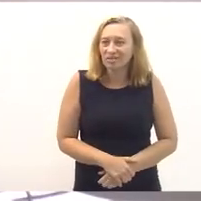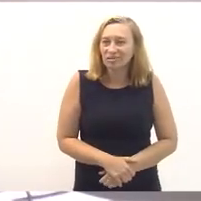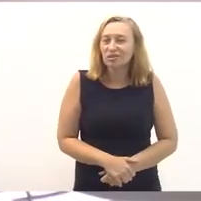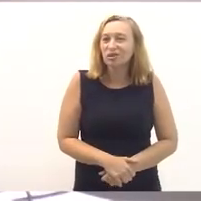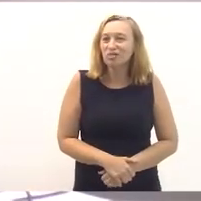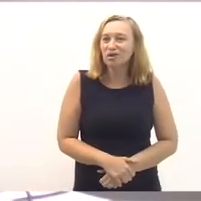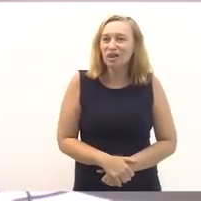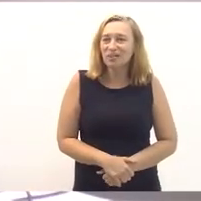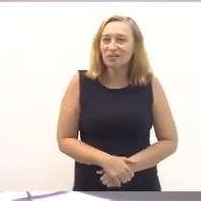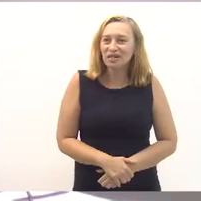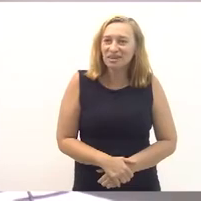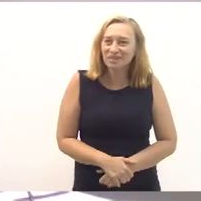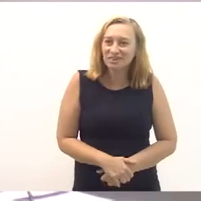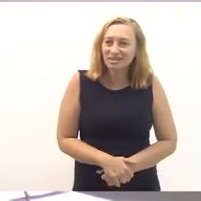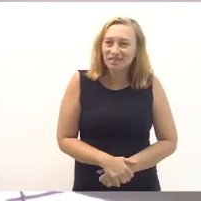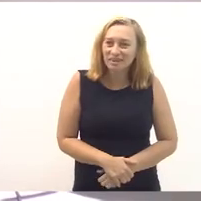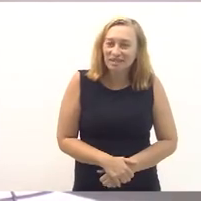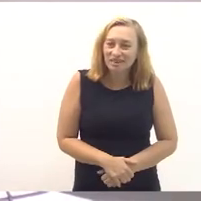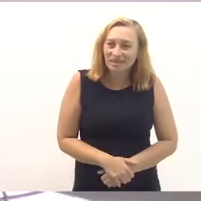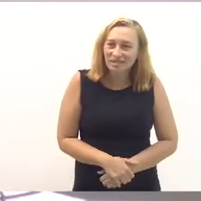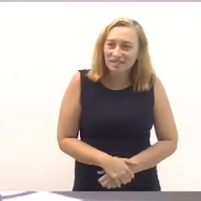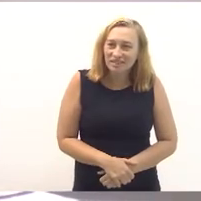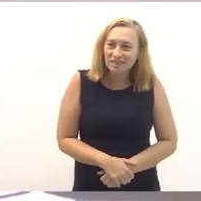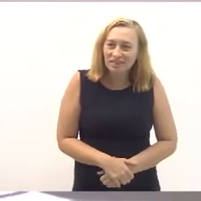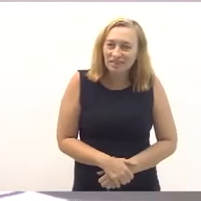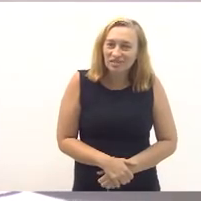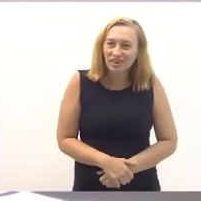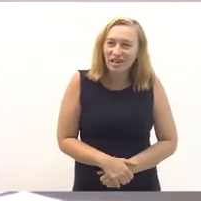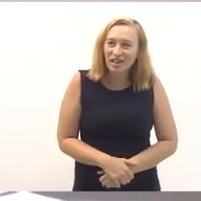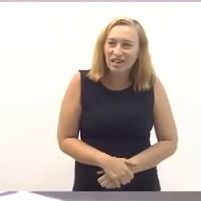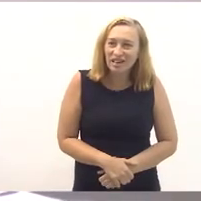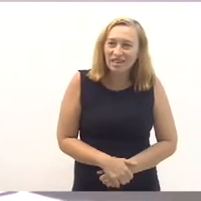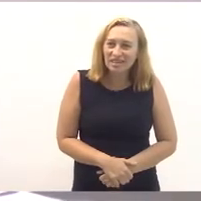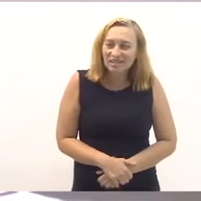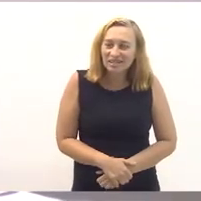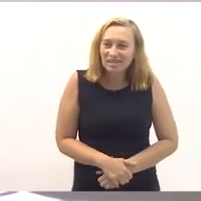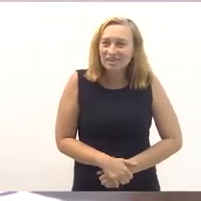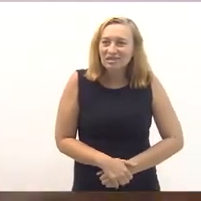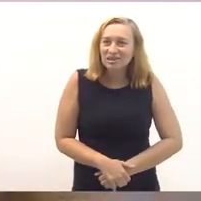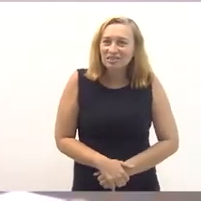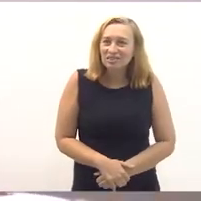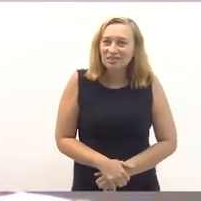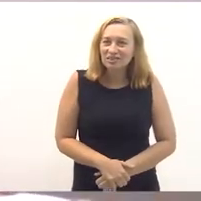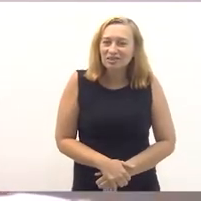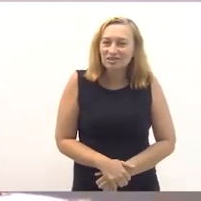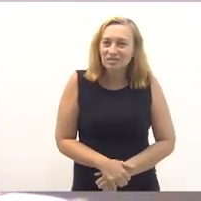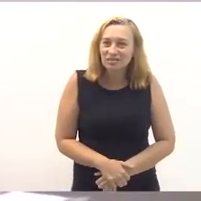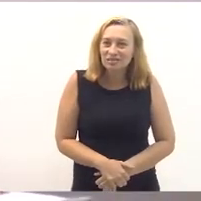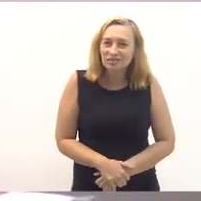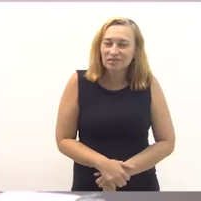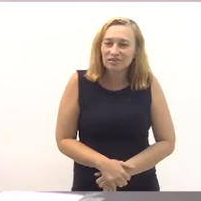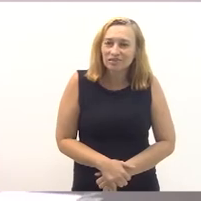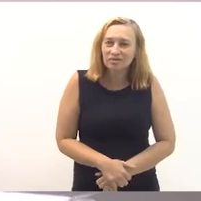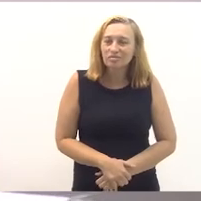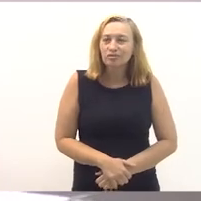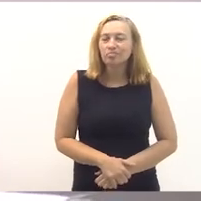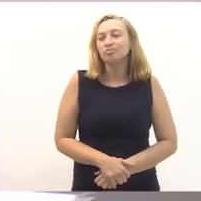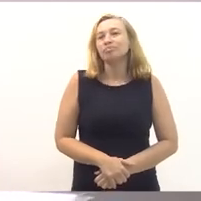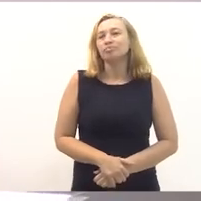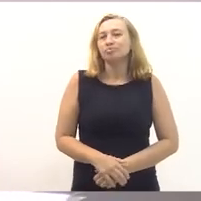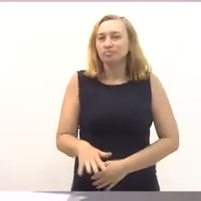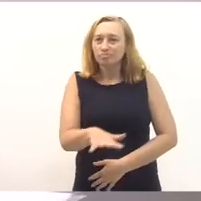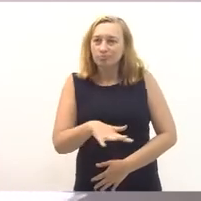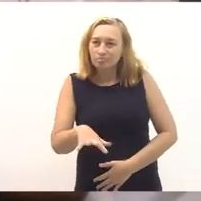nenhuma coisa sozinha resolve entre luta por várias delas então era para dizer isso você tá lutando